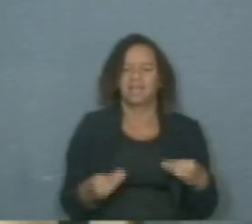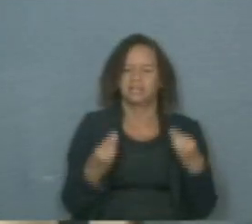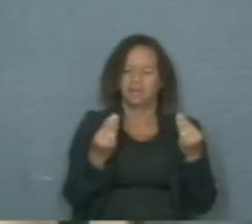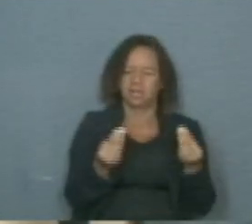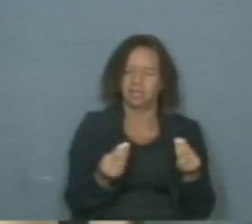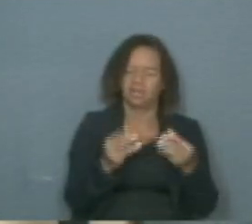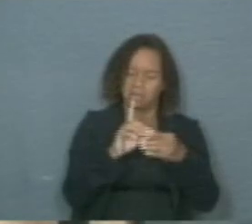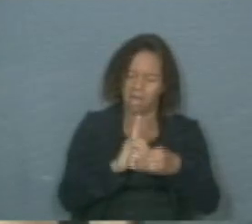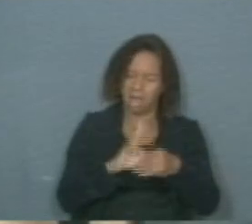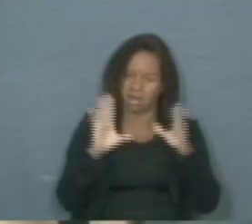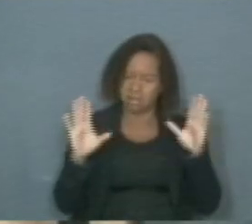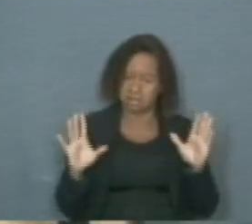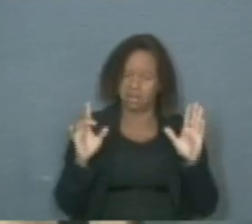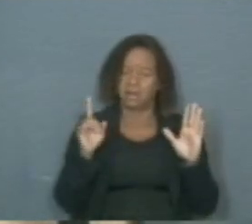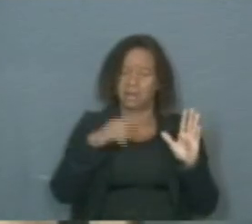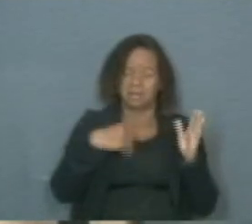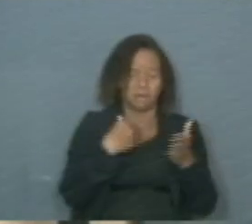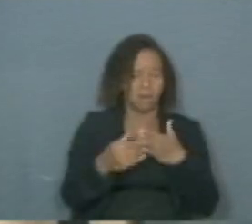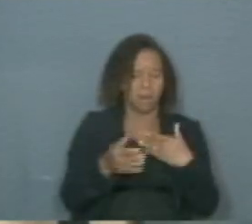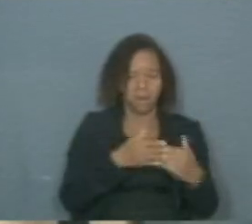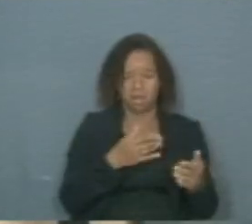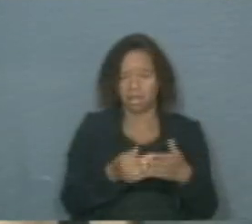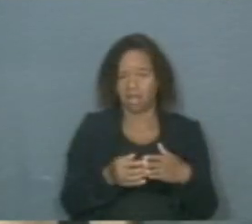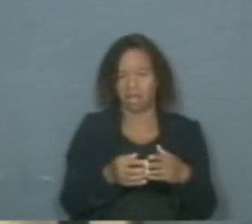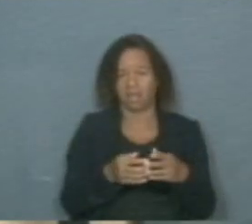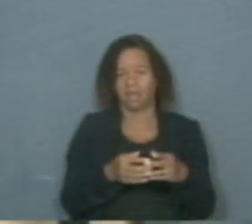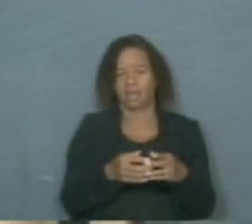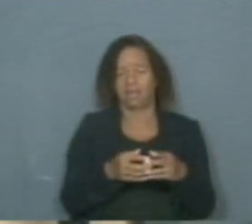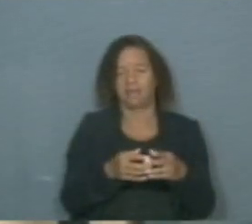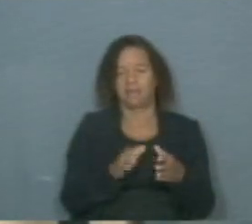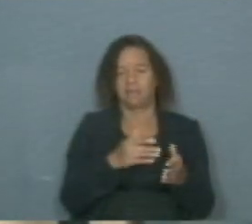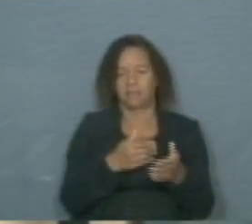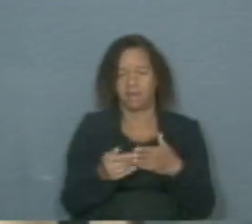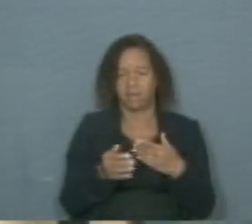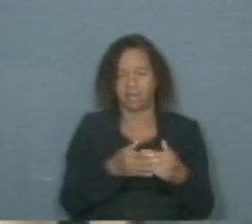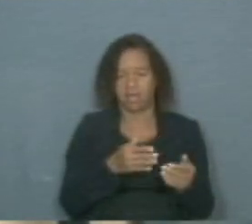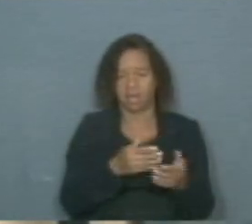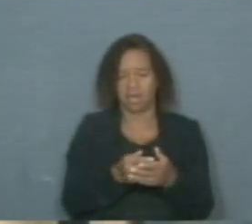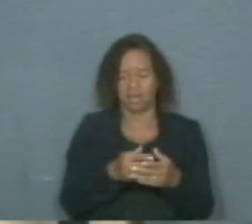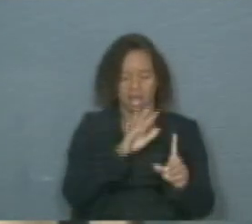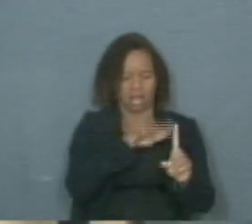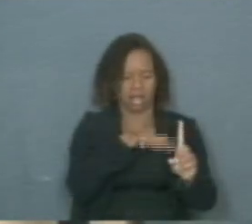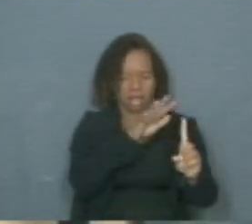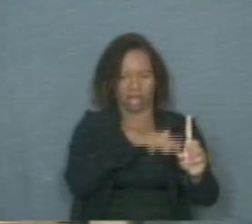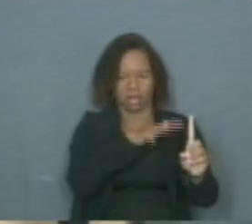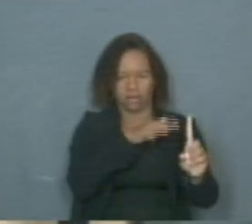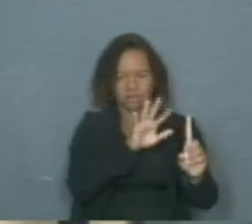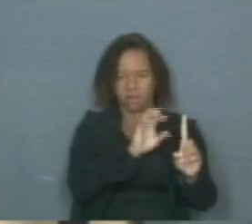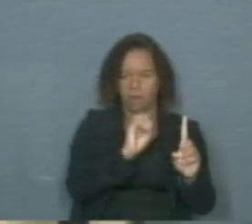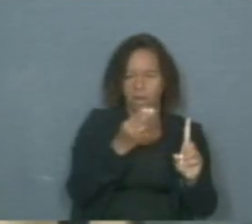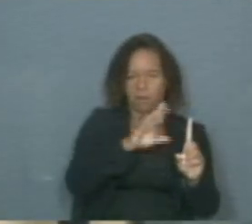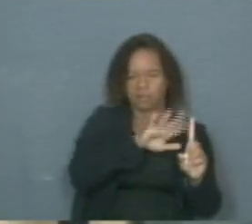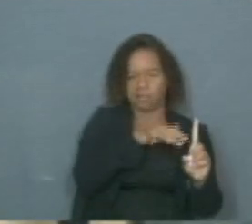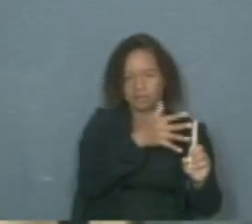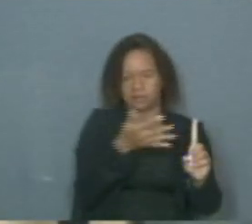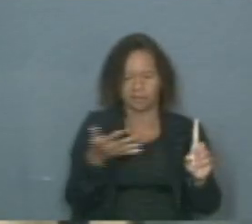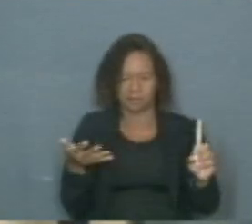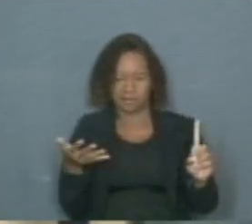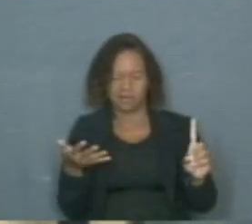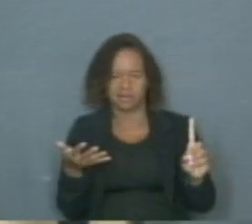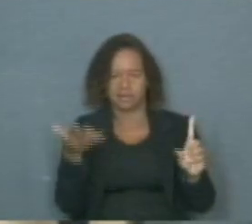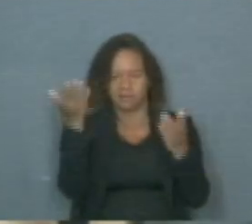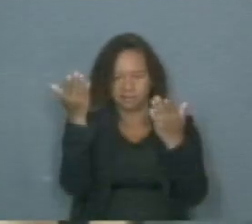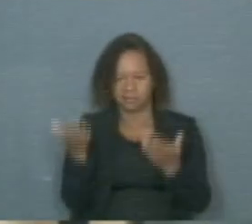da democracia para que qualquer comenda e qualquer elogio ou homenagem